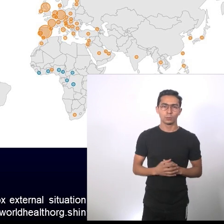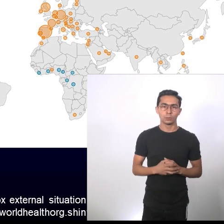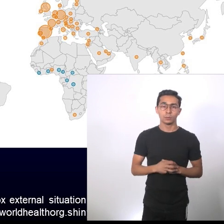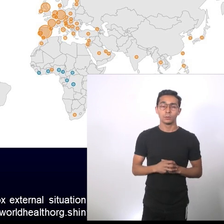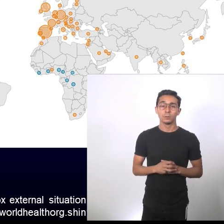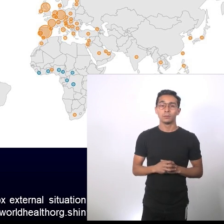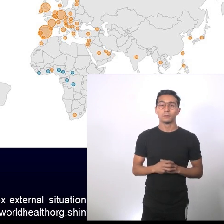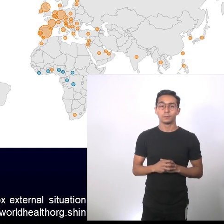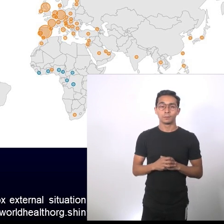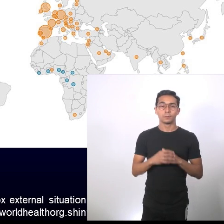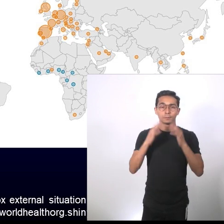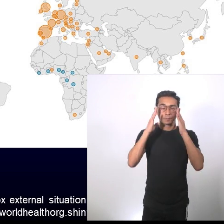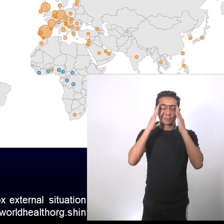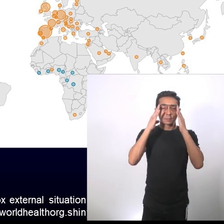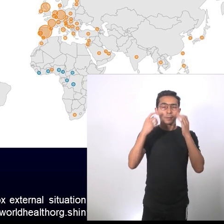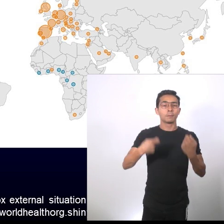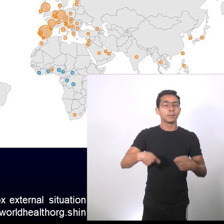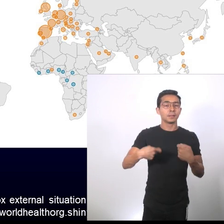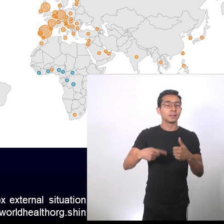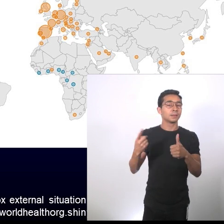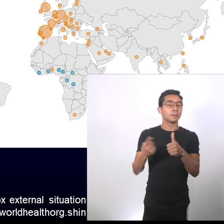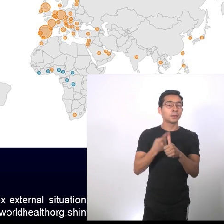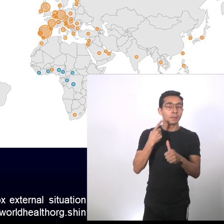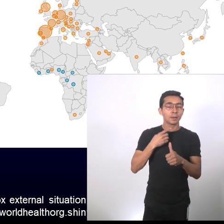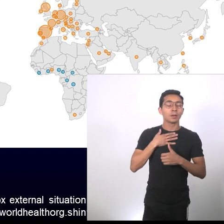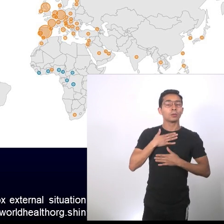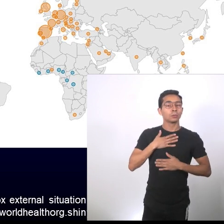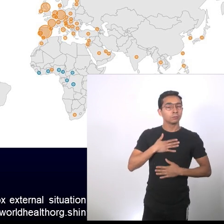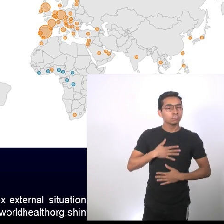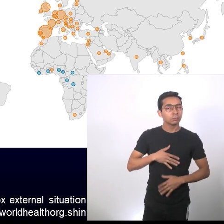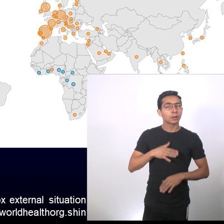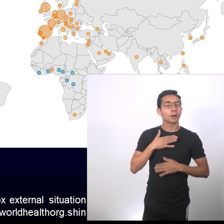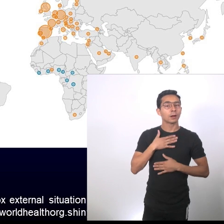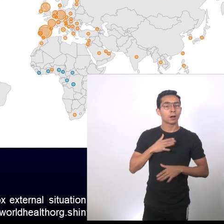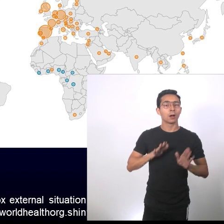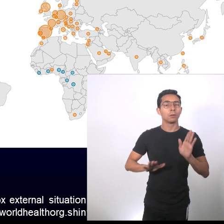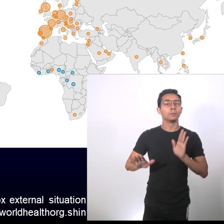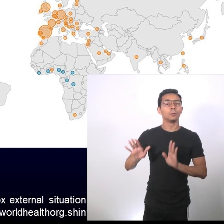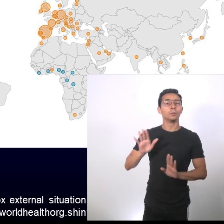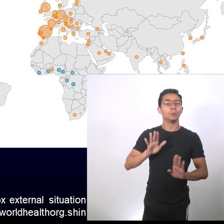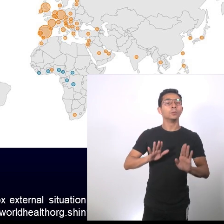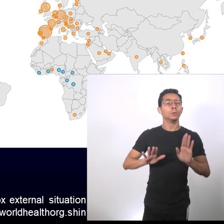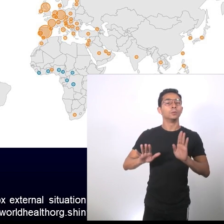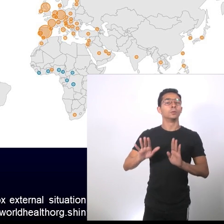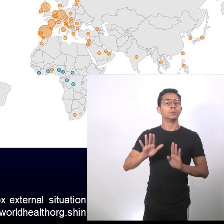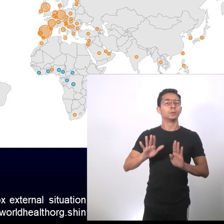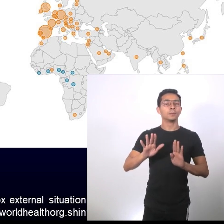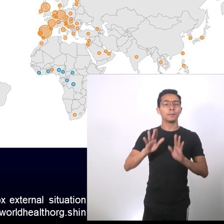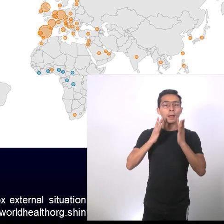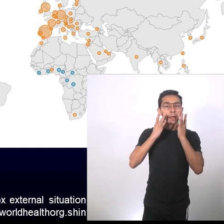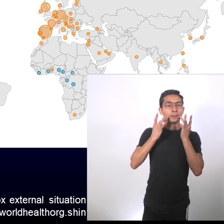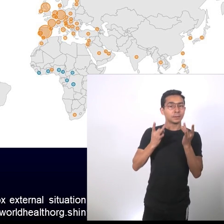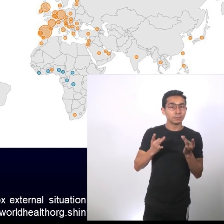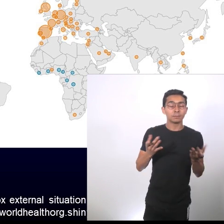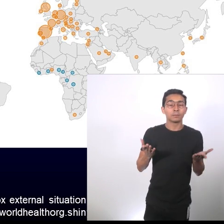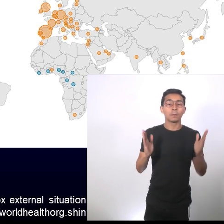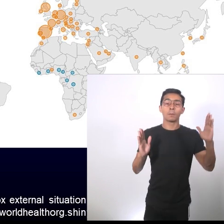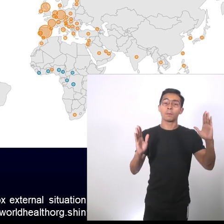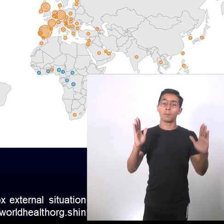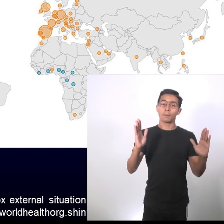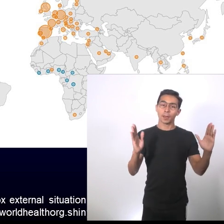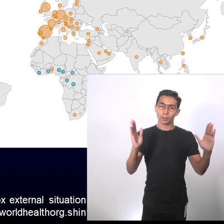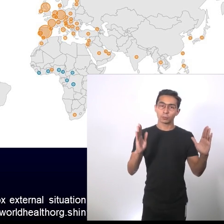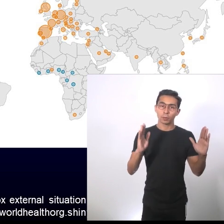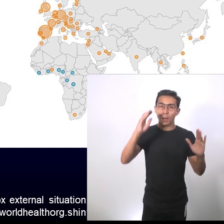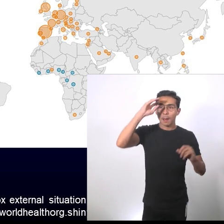tem que ter, primeiro, né, muita cautela em nos anteciparmos e, evidentemente, esse é um período de humildade e